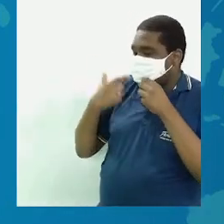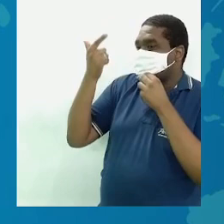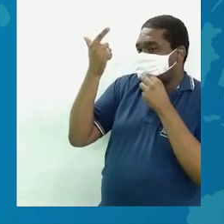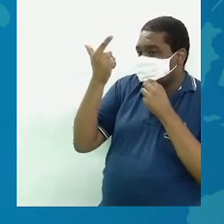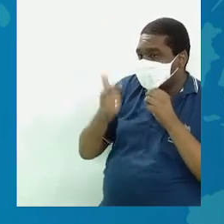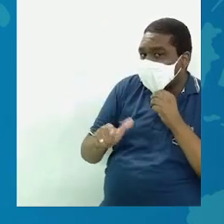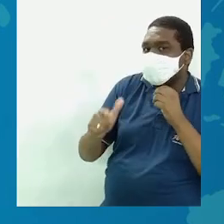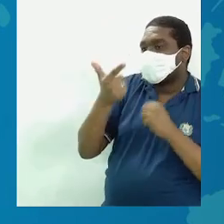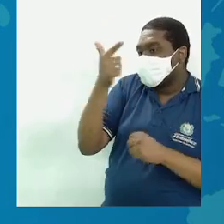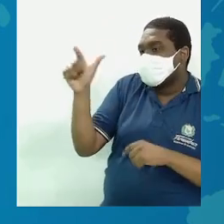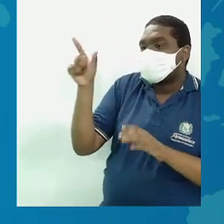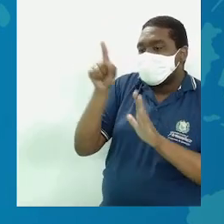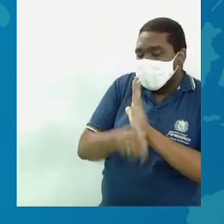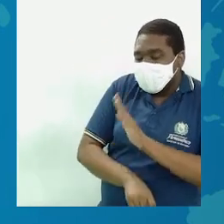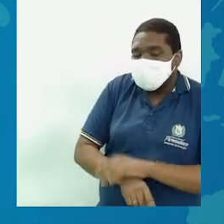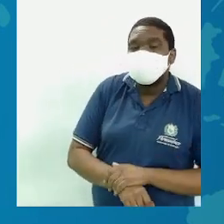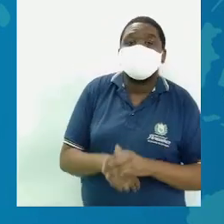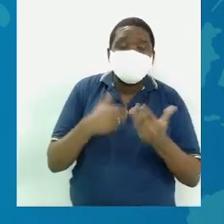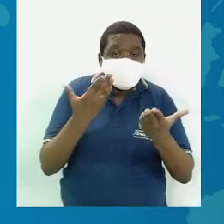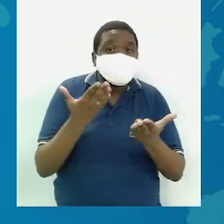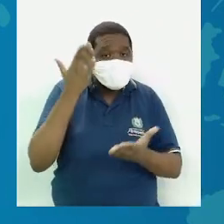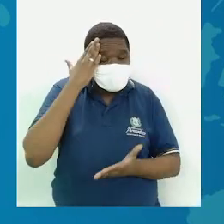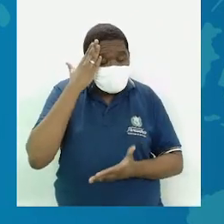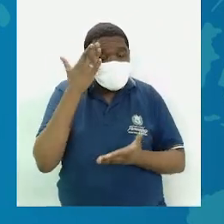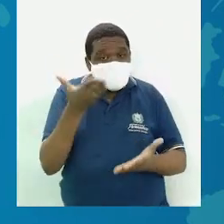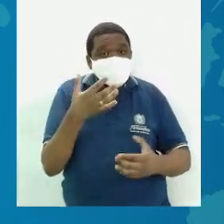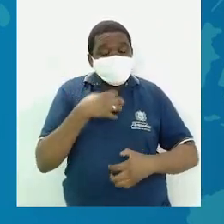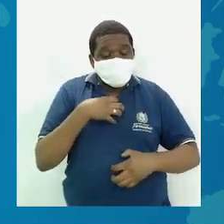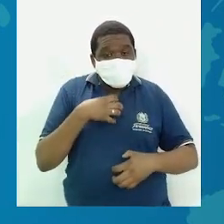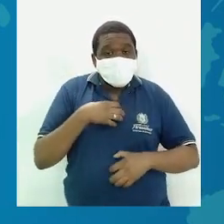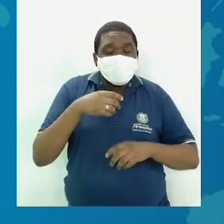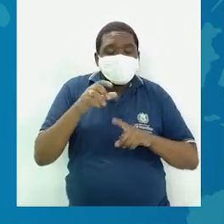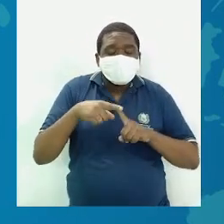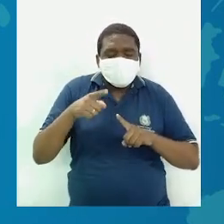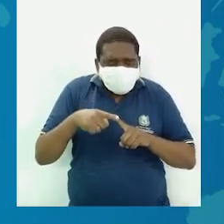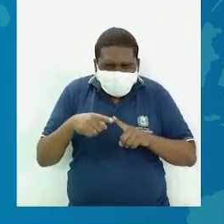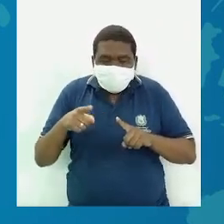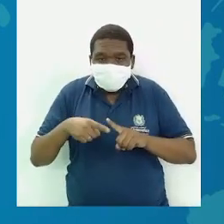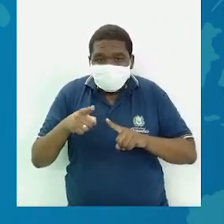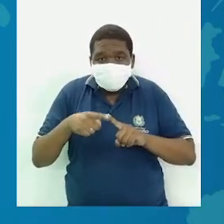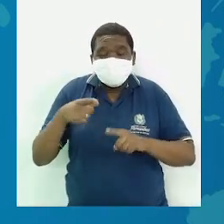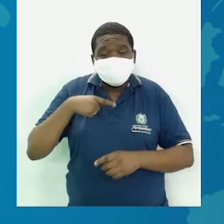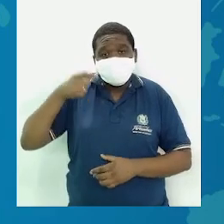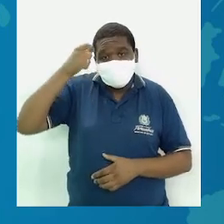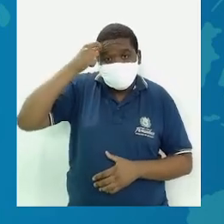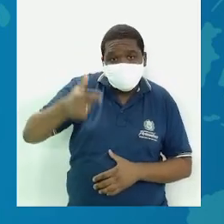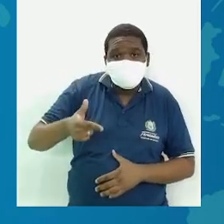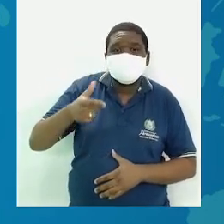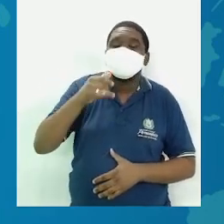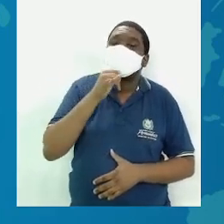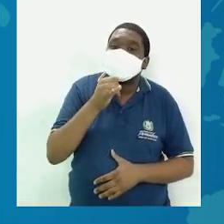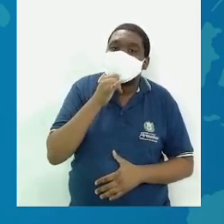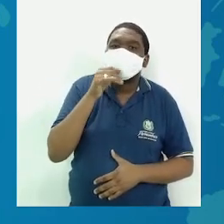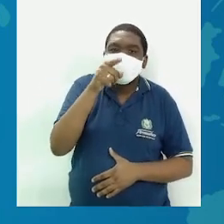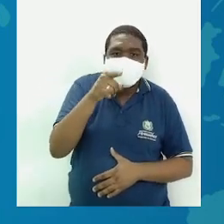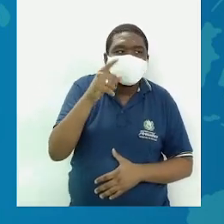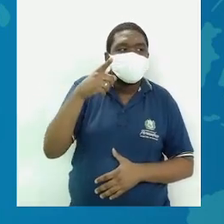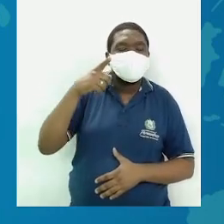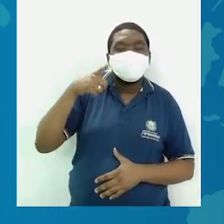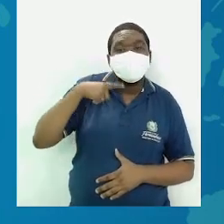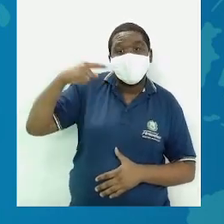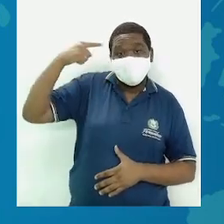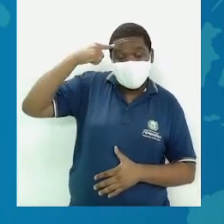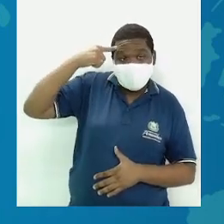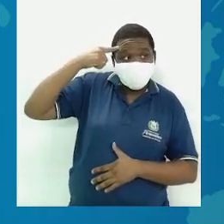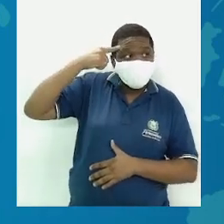outra pergunta. Vocês entenderam como é o método socrático? O método socrático é a ideia de você pegar o pensamento